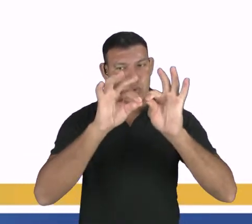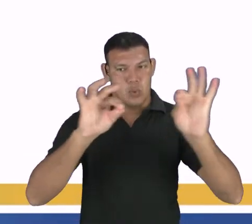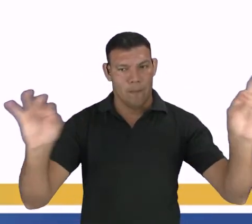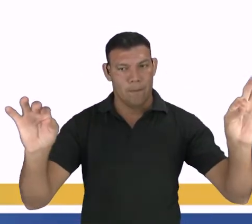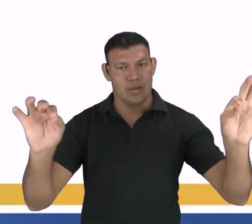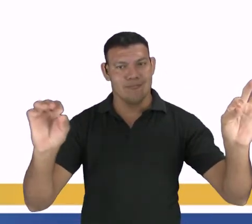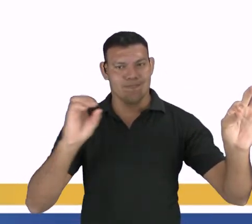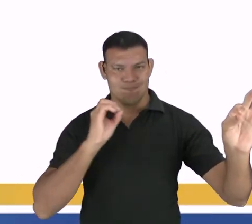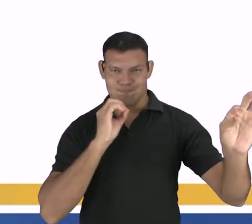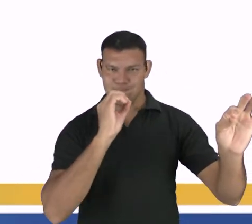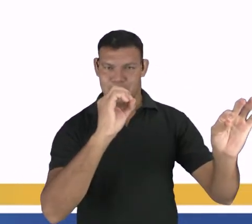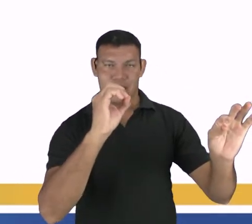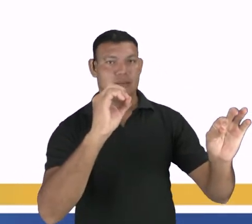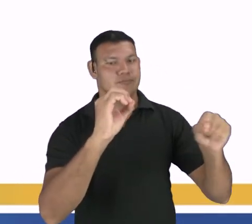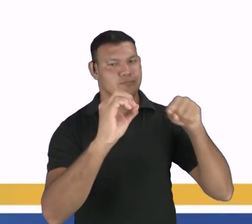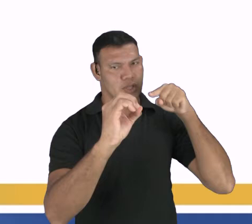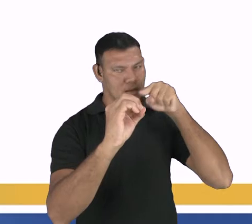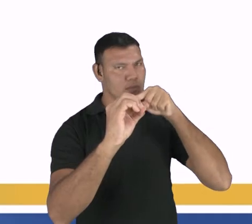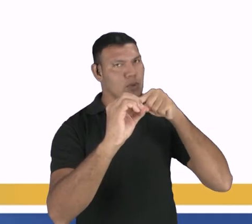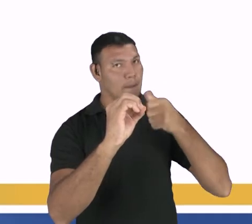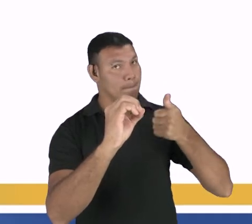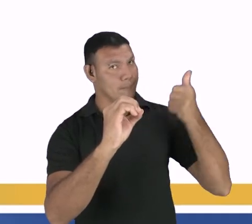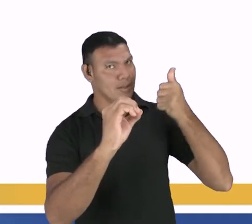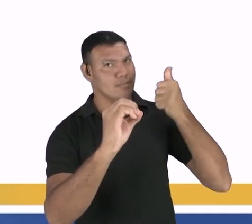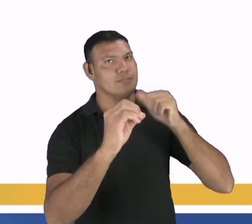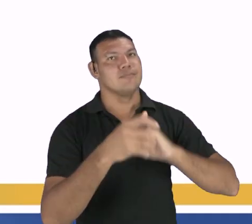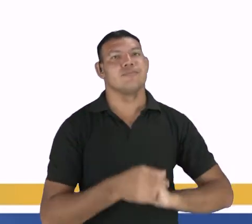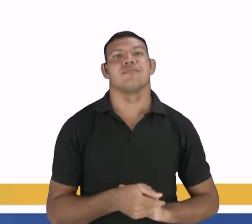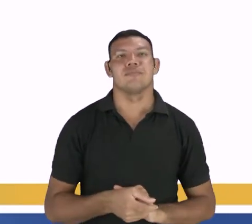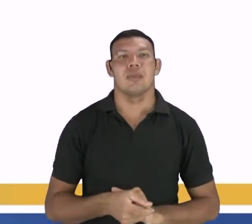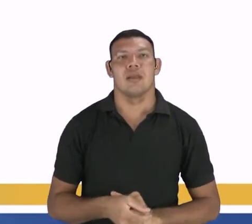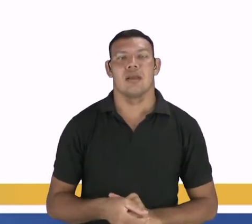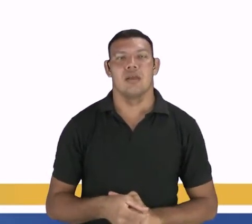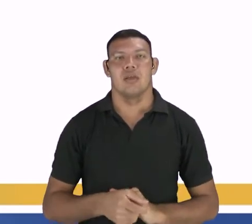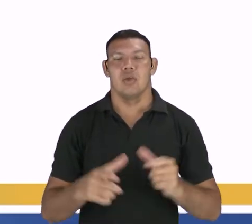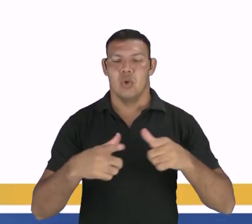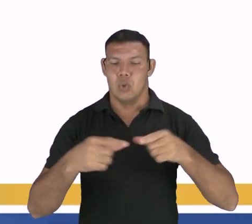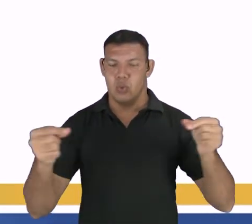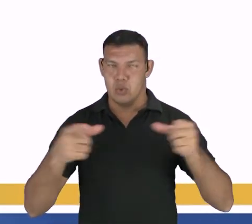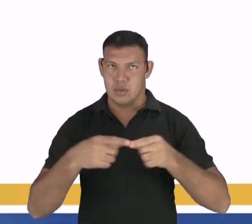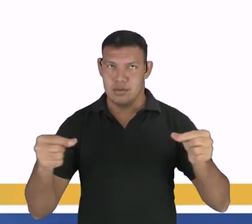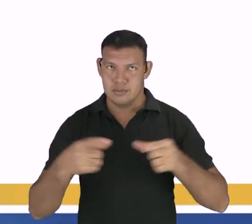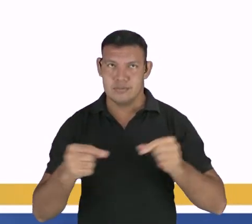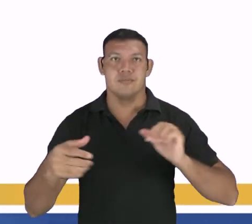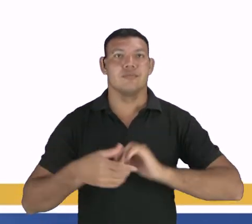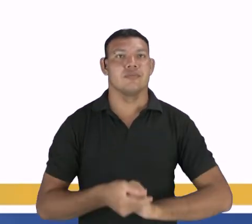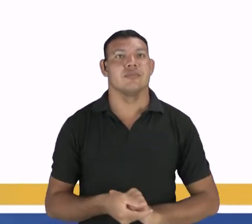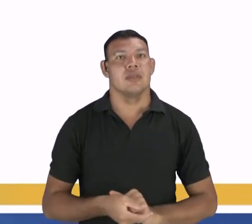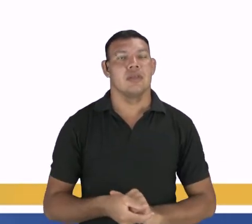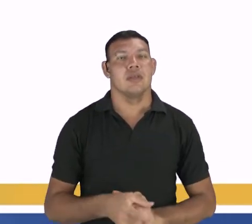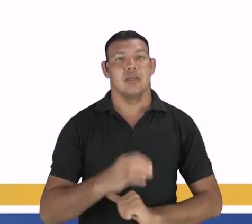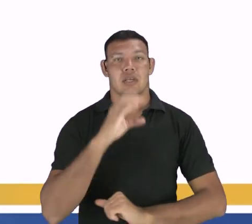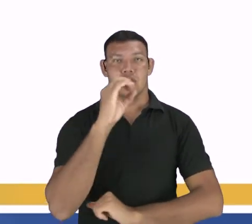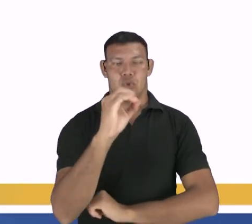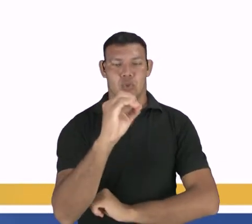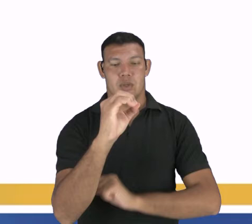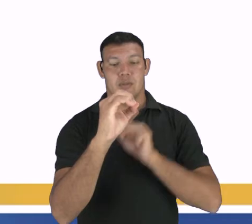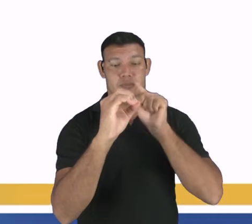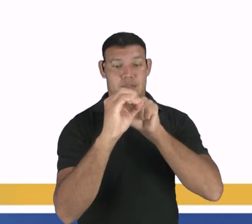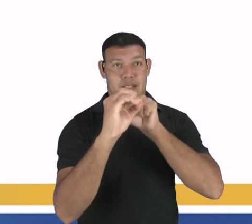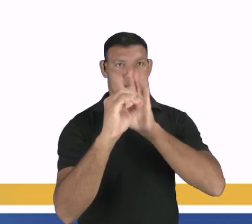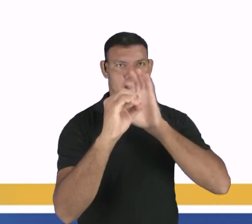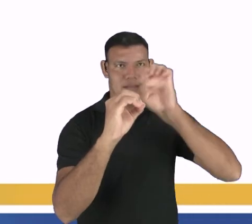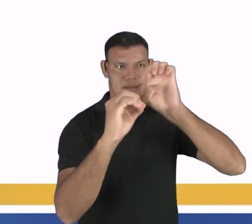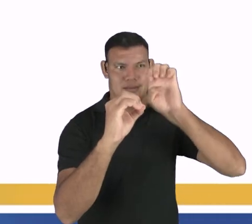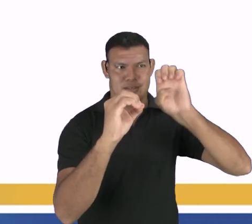zero, né? Que é a temperatura de Tóquio, no Japão. 0 graus Celsius. Agora vamos marcar ali